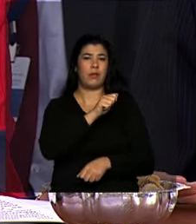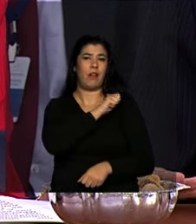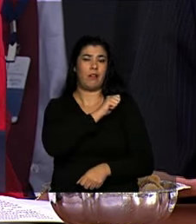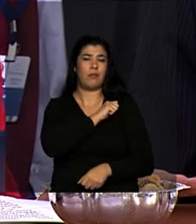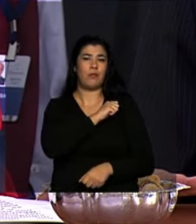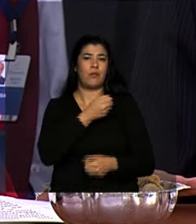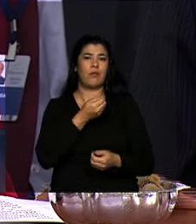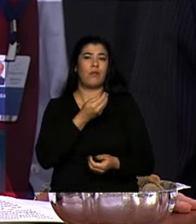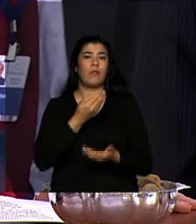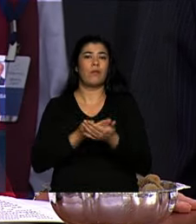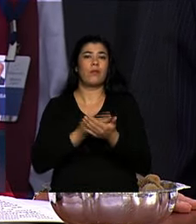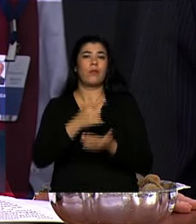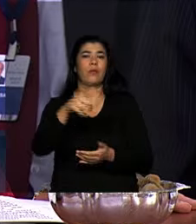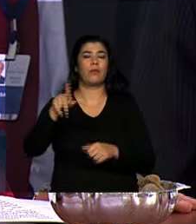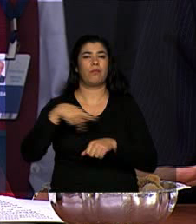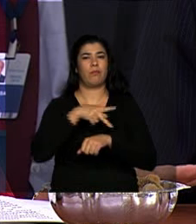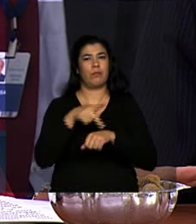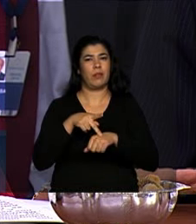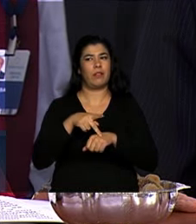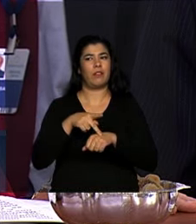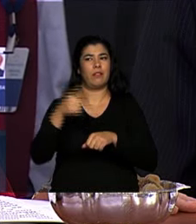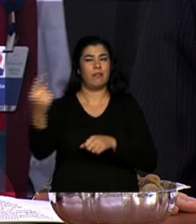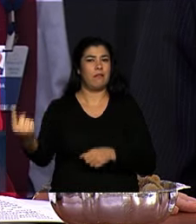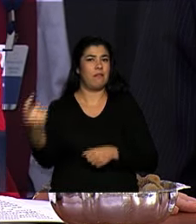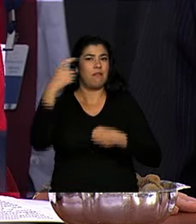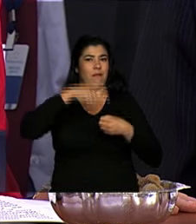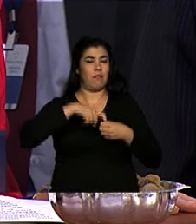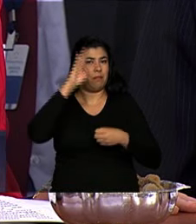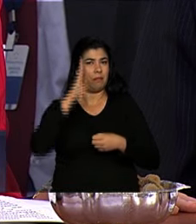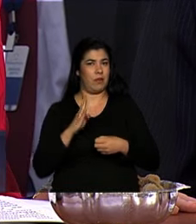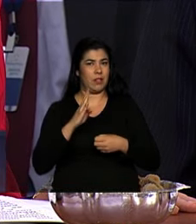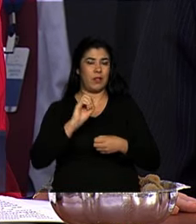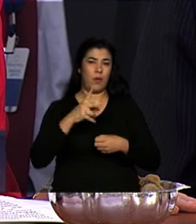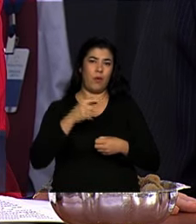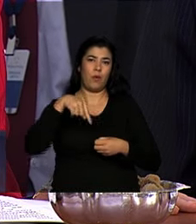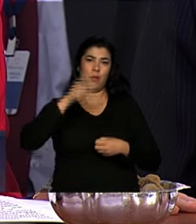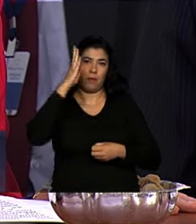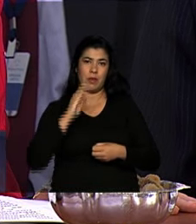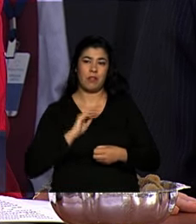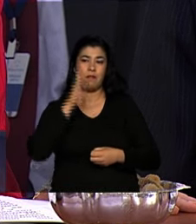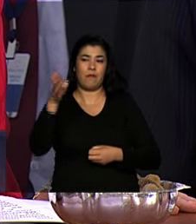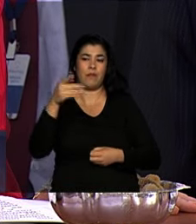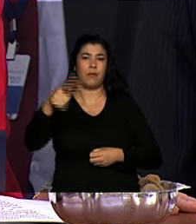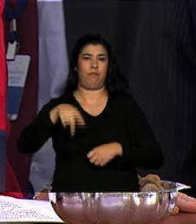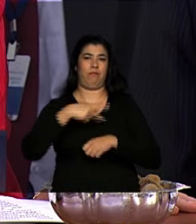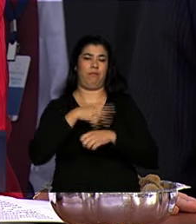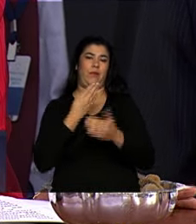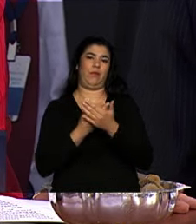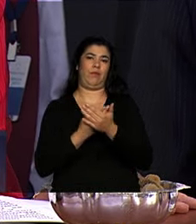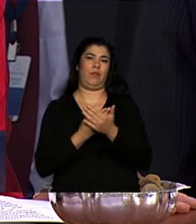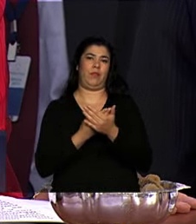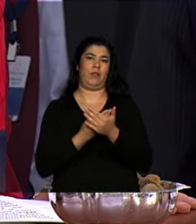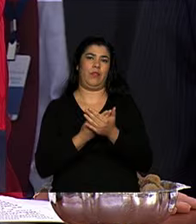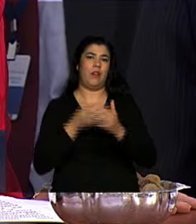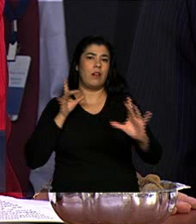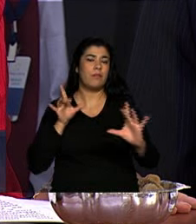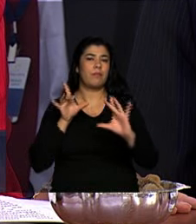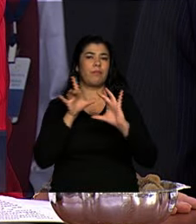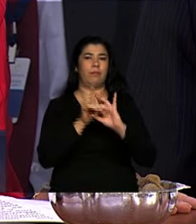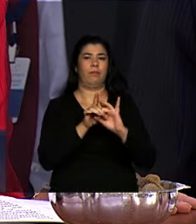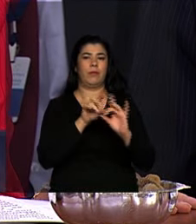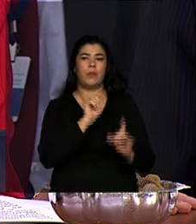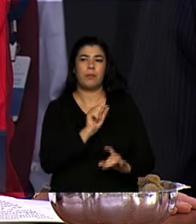recebendo jovens dos países vizinhos. A integração regional deve apoiar-se